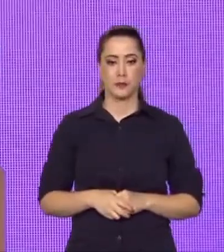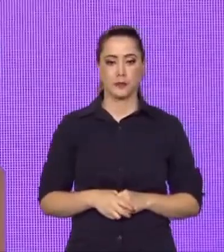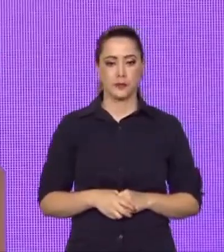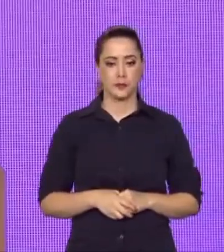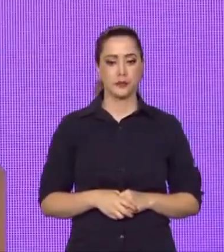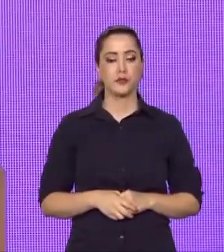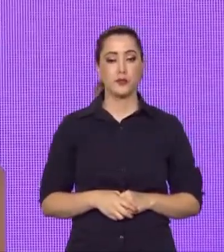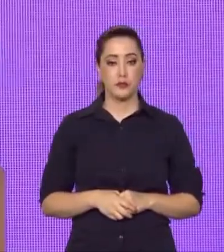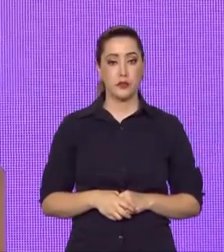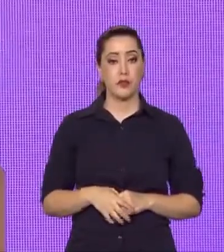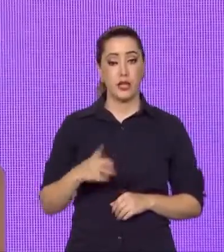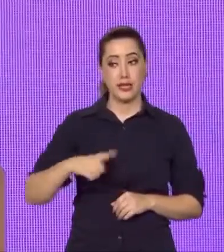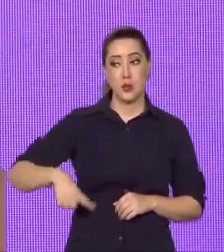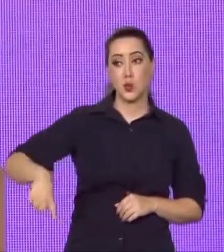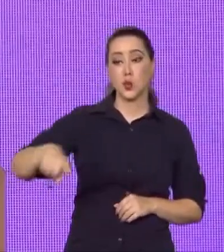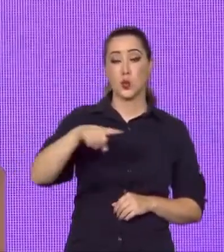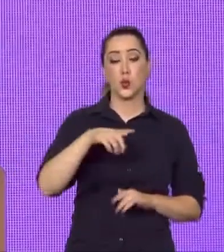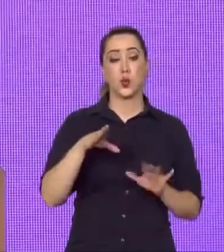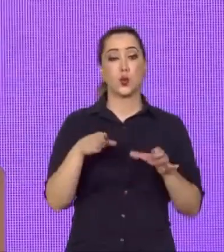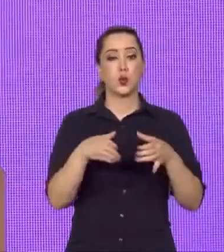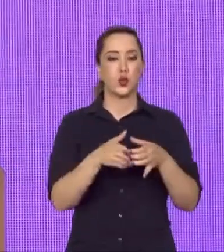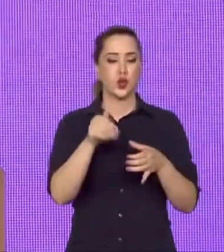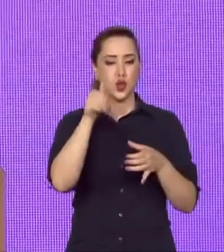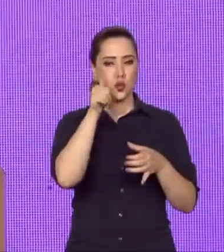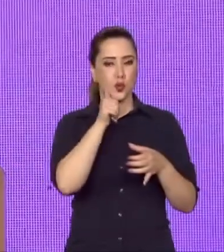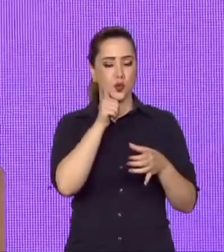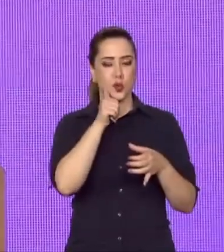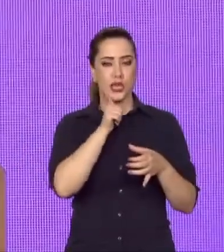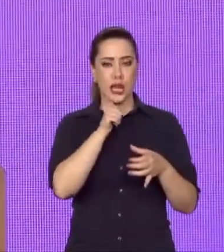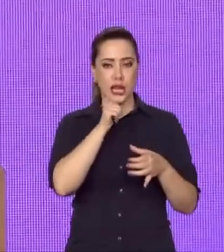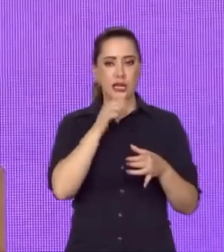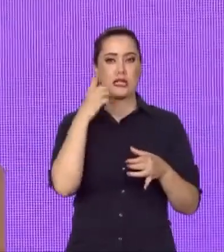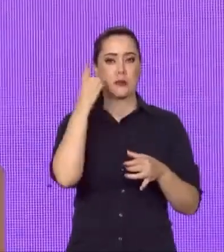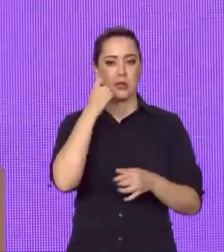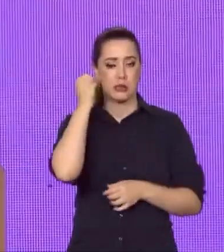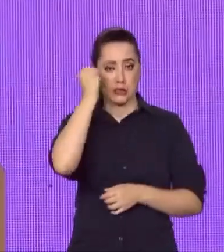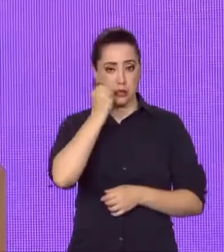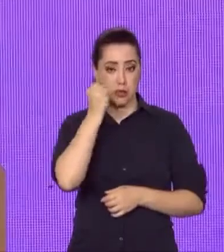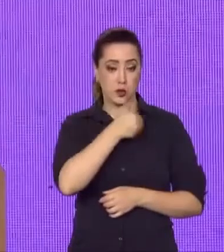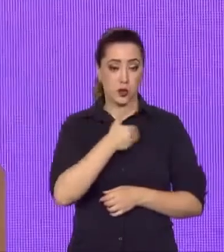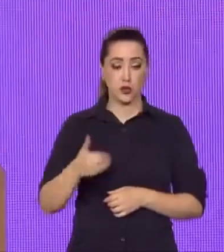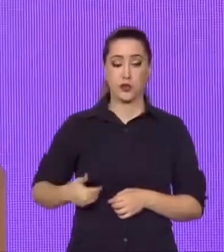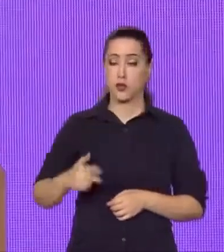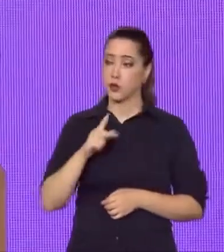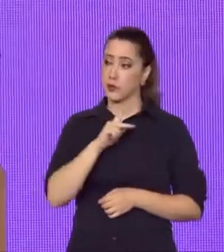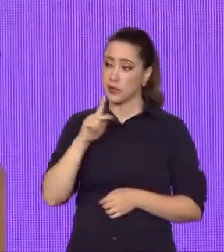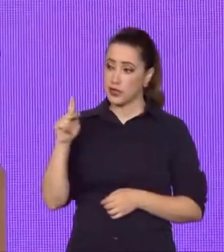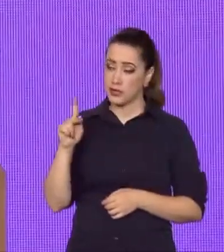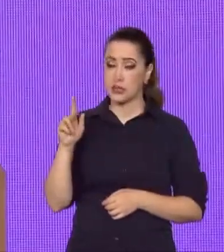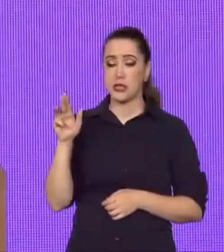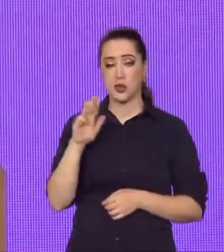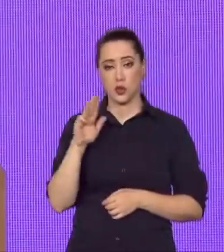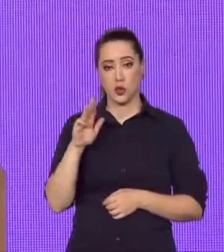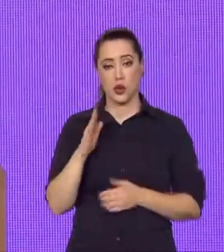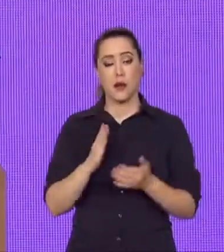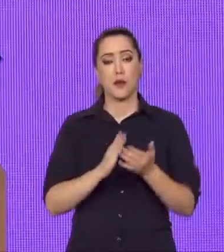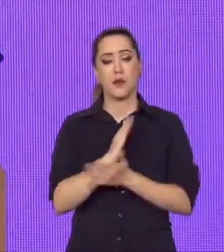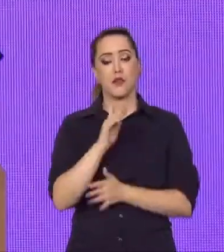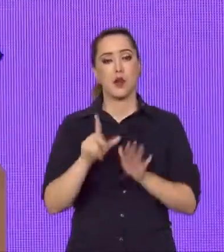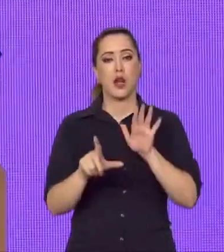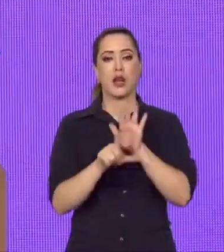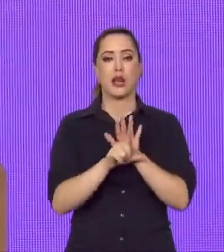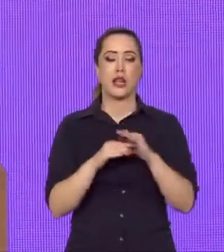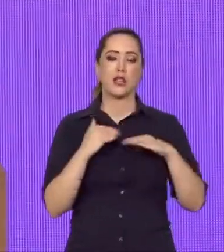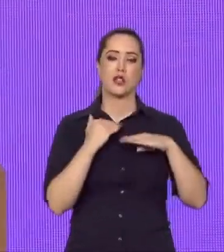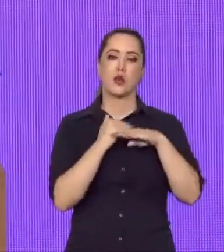Foi com a atuação dessas parlamentares que o governo do presidente Lula aprovou a Lei da Igualdade Salarial. E eu